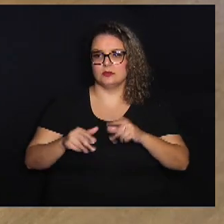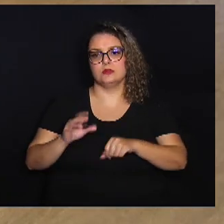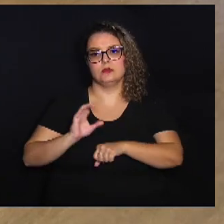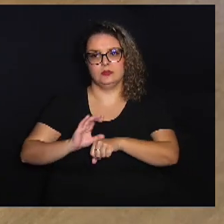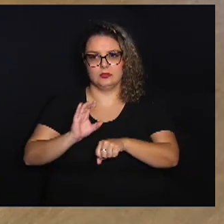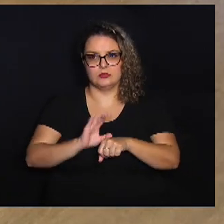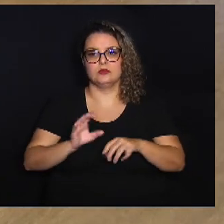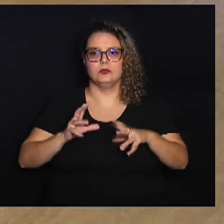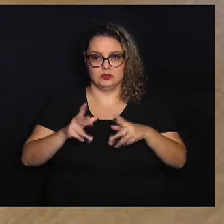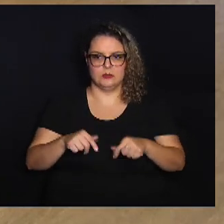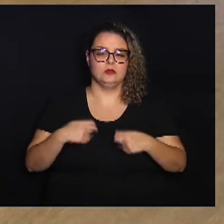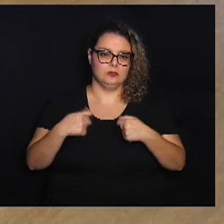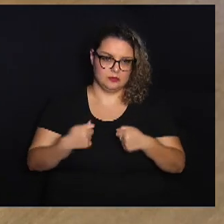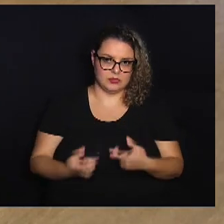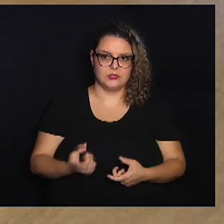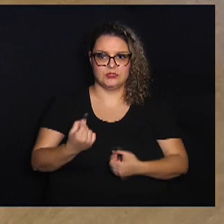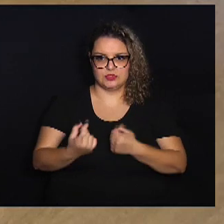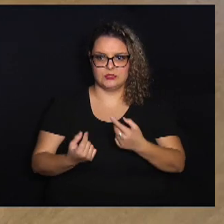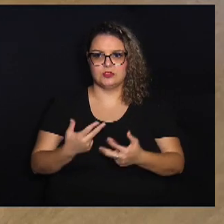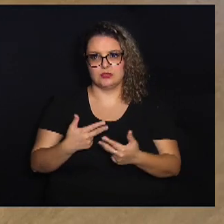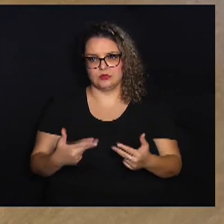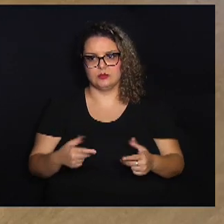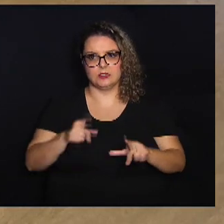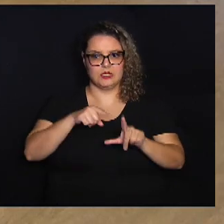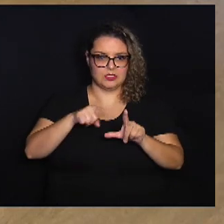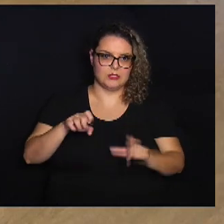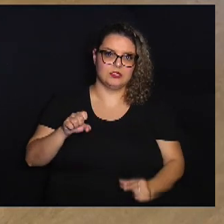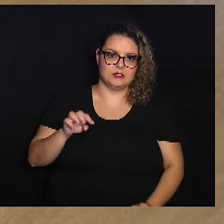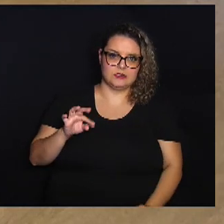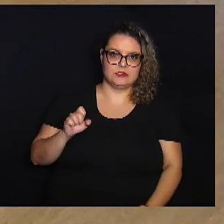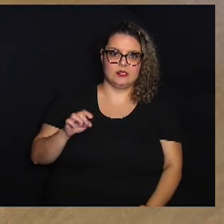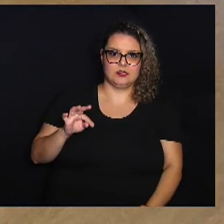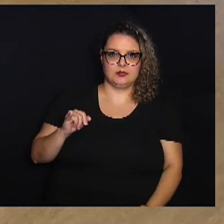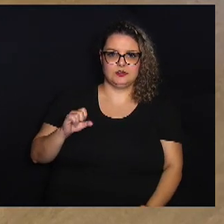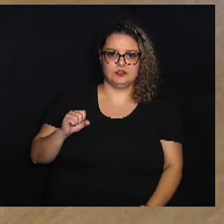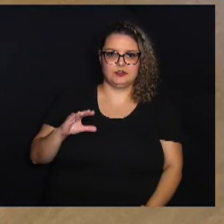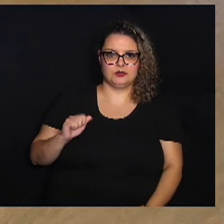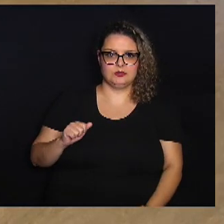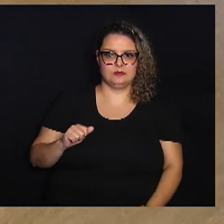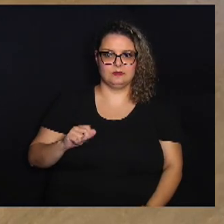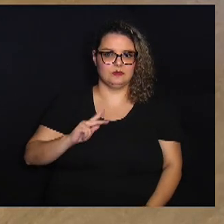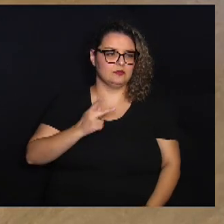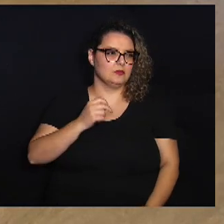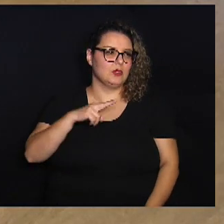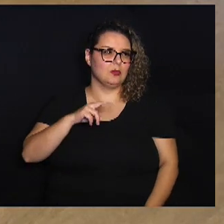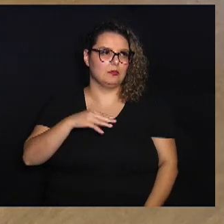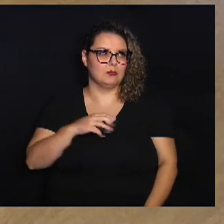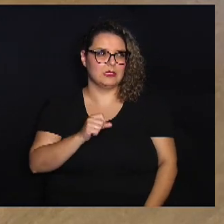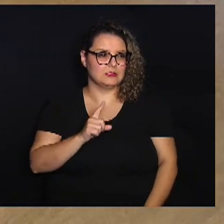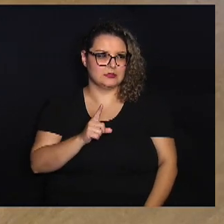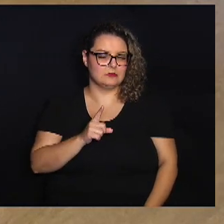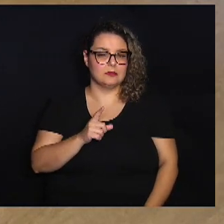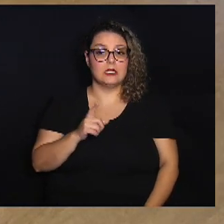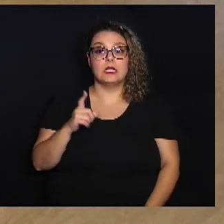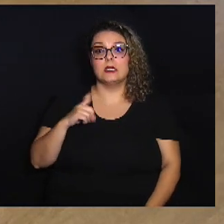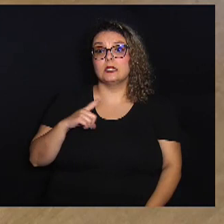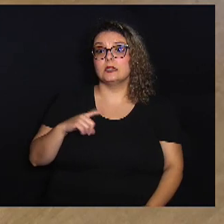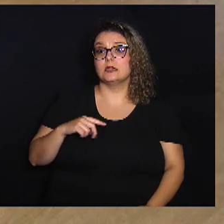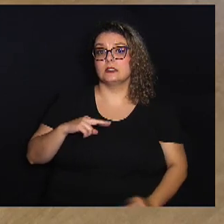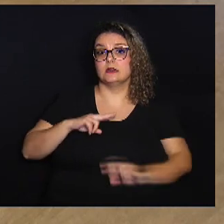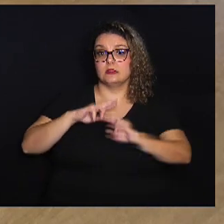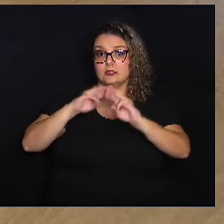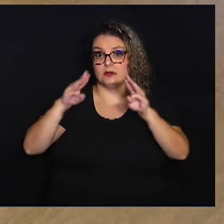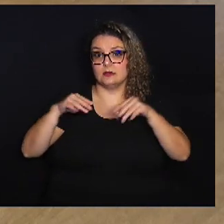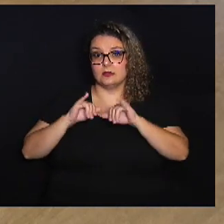todo mundo precisa de alguma coisinha de estatística. Para humanas não? Para humanas tem na publicidade.